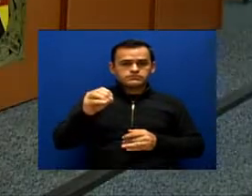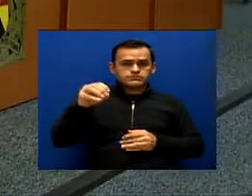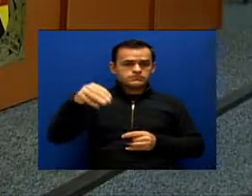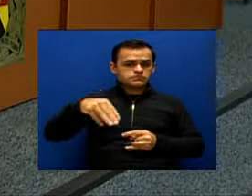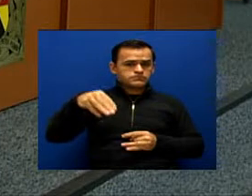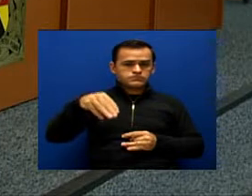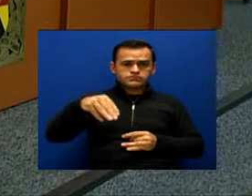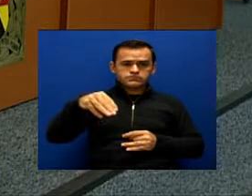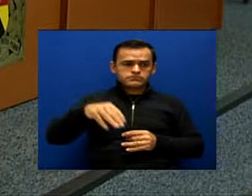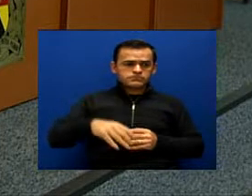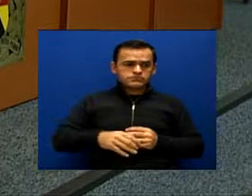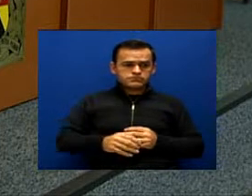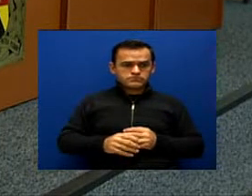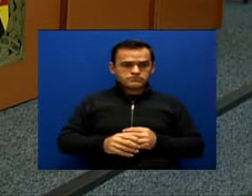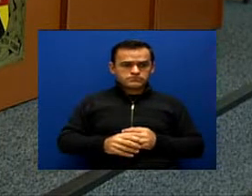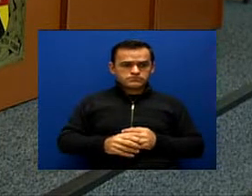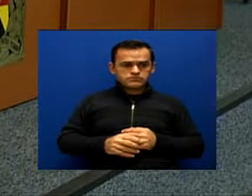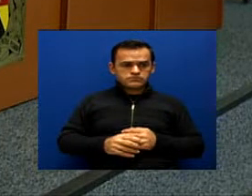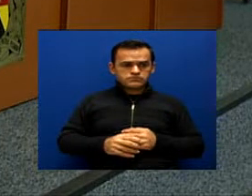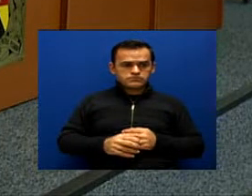ganha.